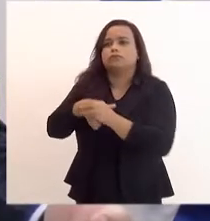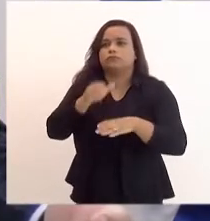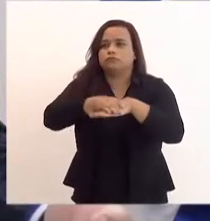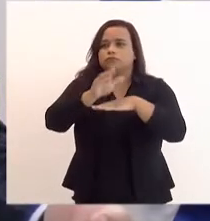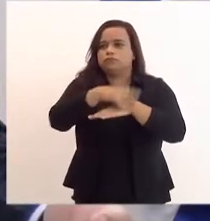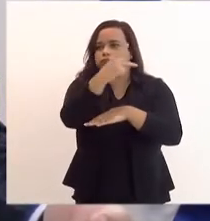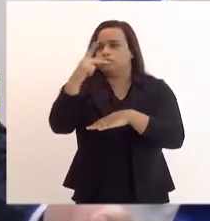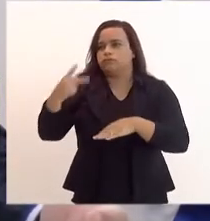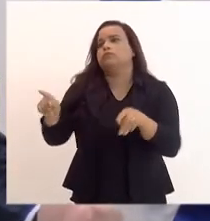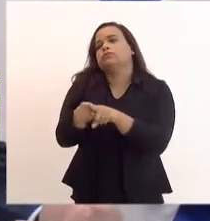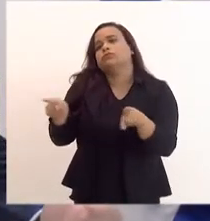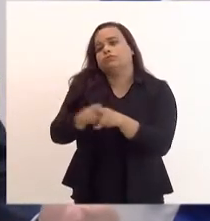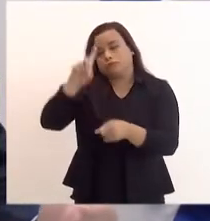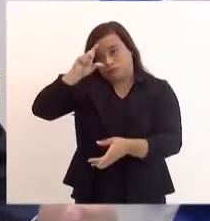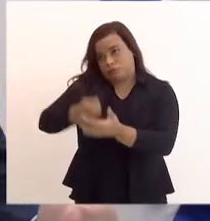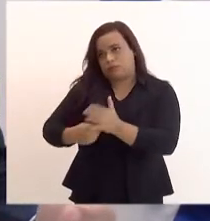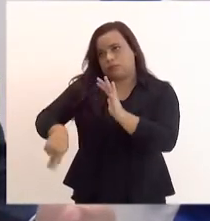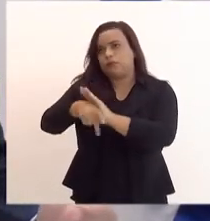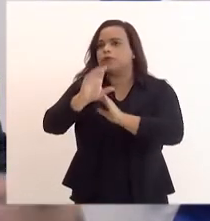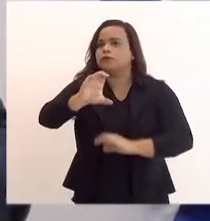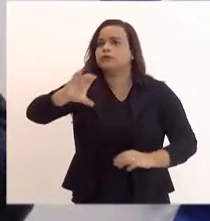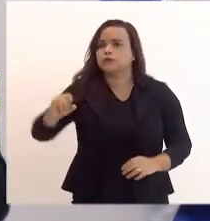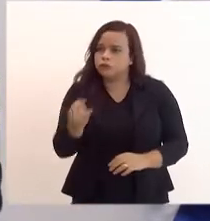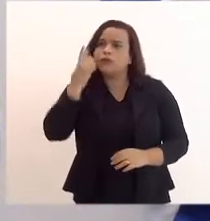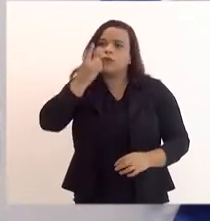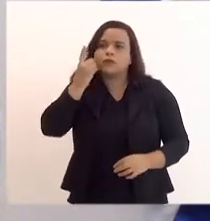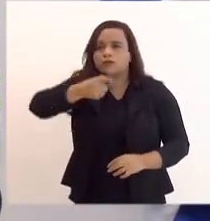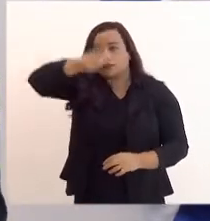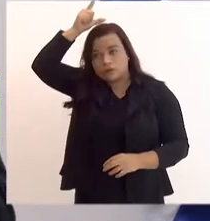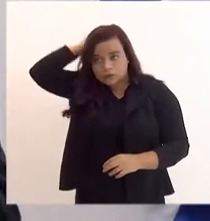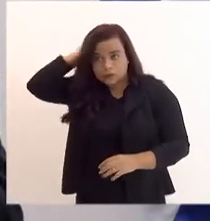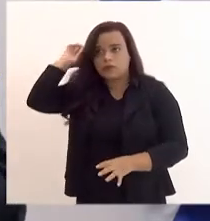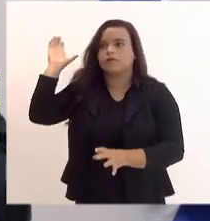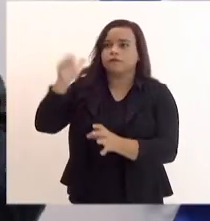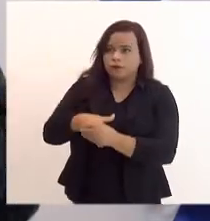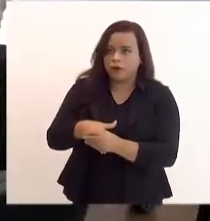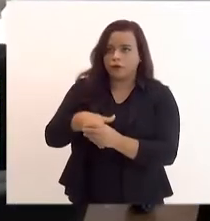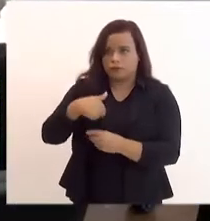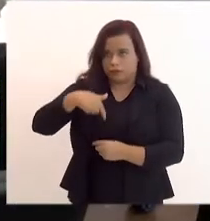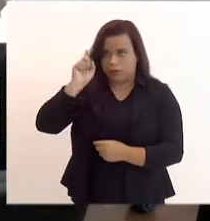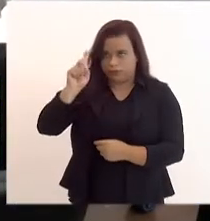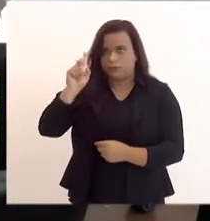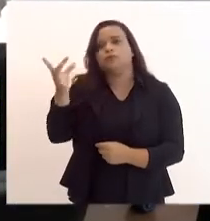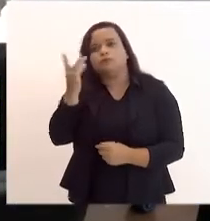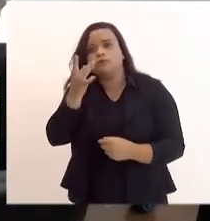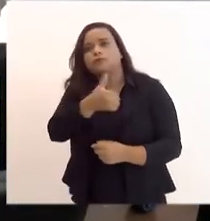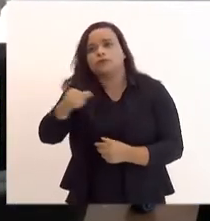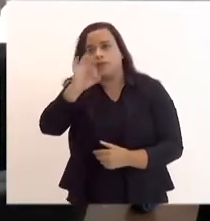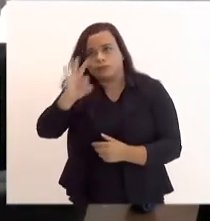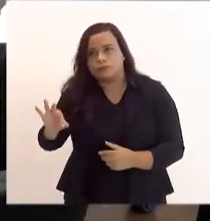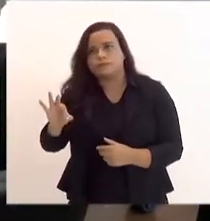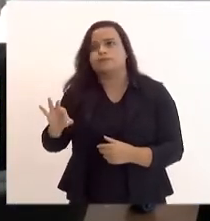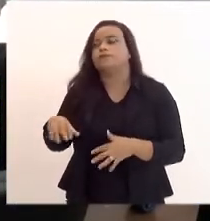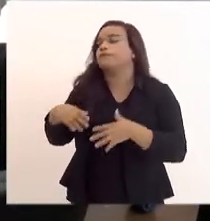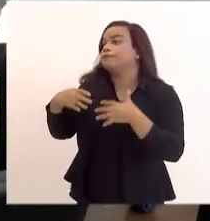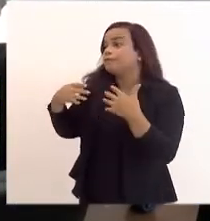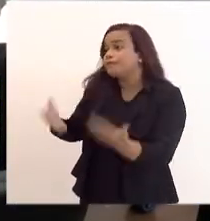da CCJ. Deputado Luiz Paulo, eu tenho um voto. Deputado Luiz Paulo. Presidente, eu fui um